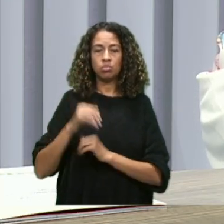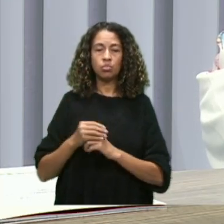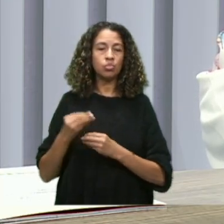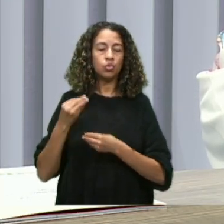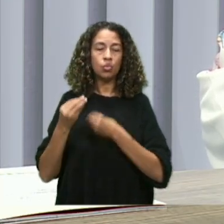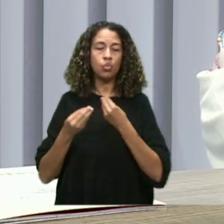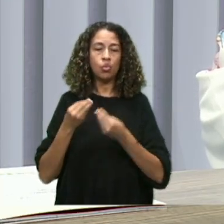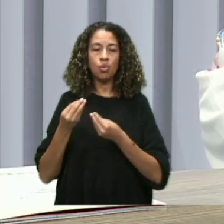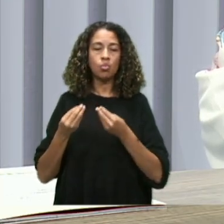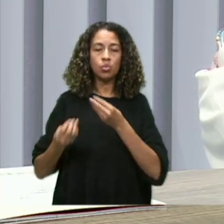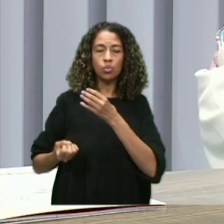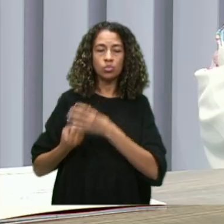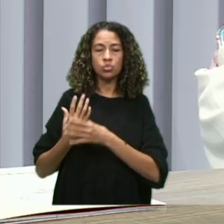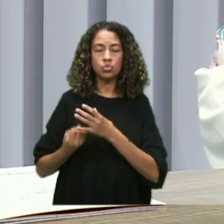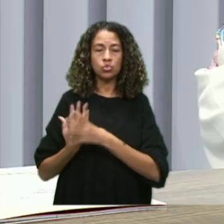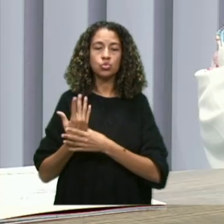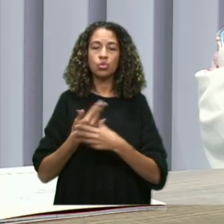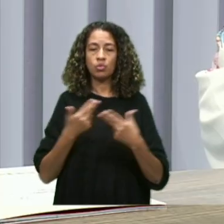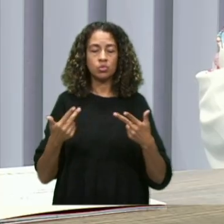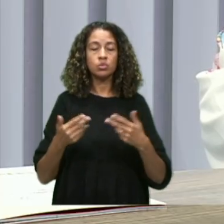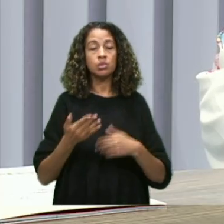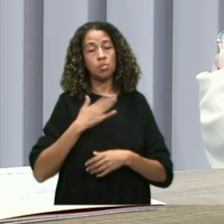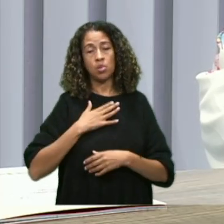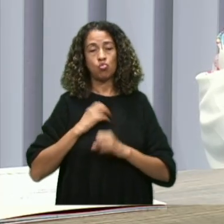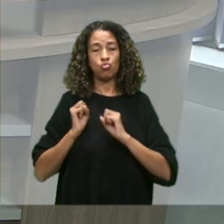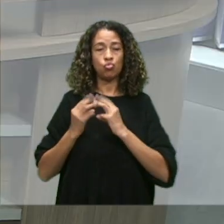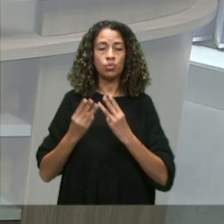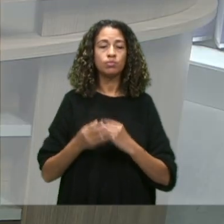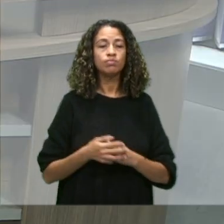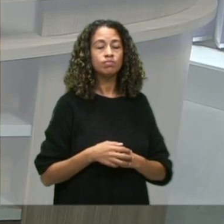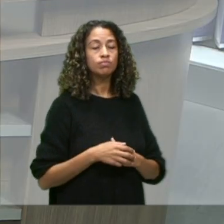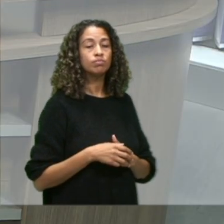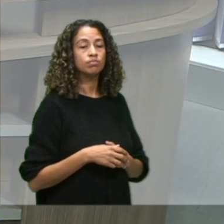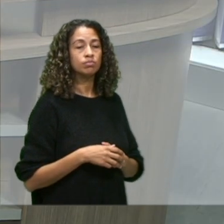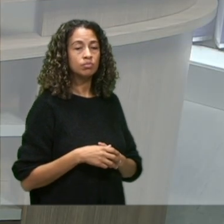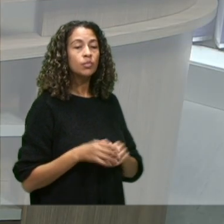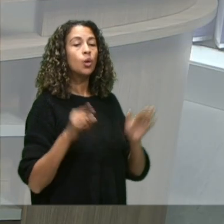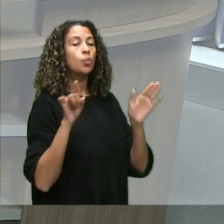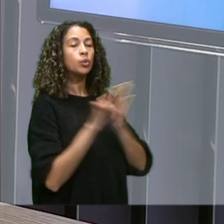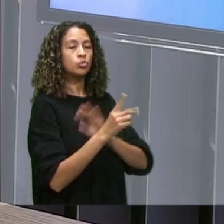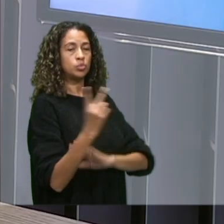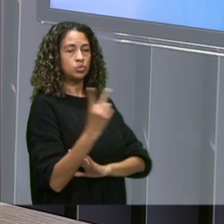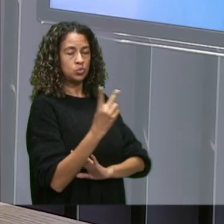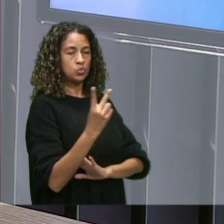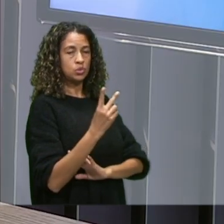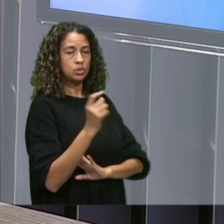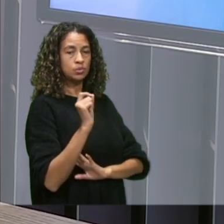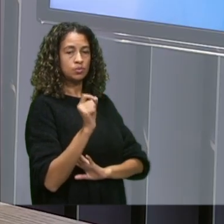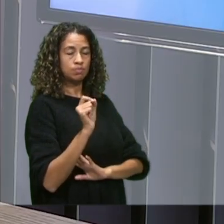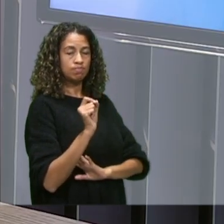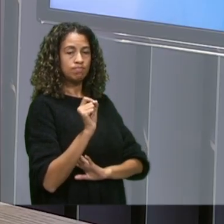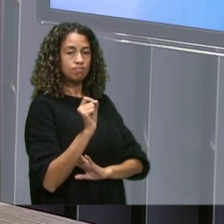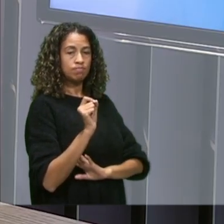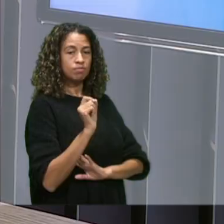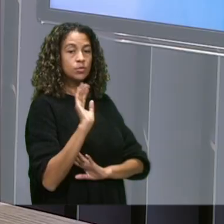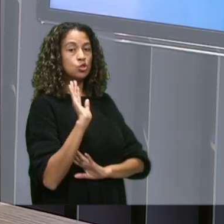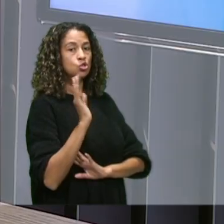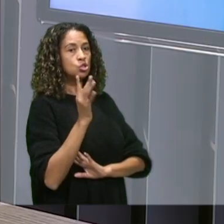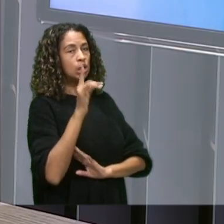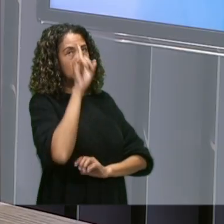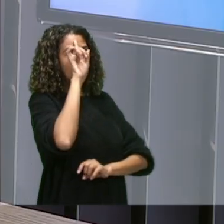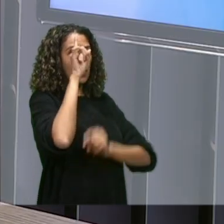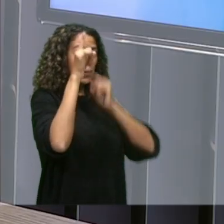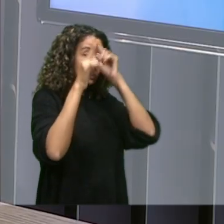as Coisas, que é um outro espetáculo meu. Mas a pergunta que eu faço para ambas agora é, já tem novas